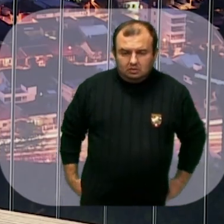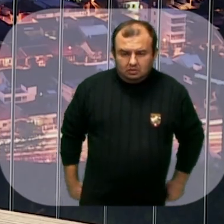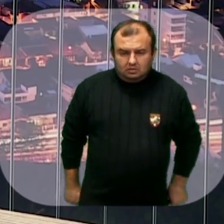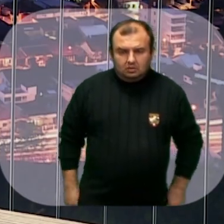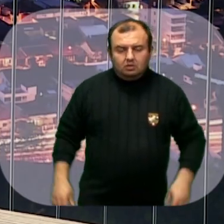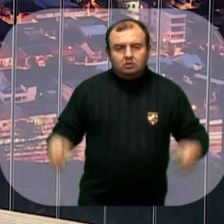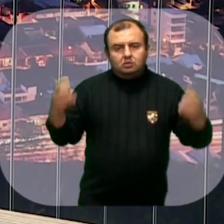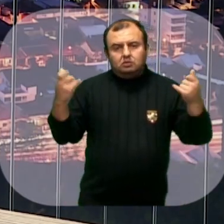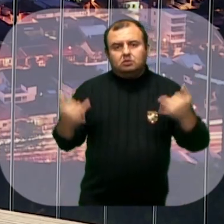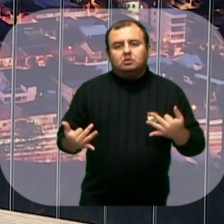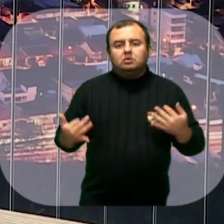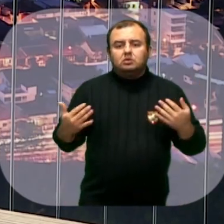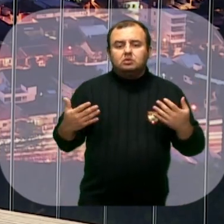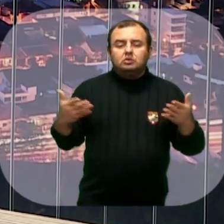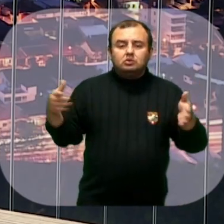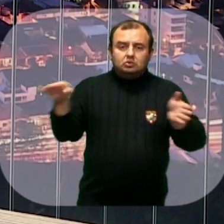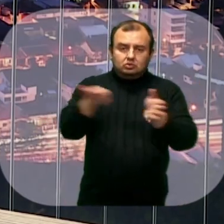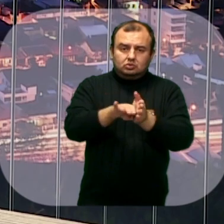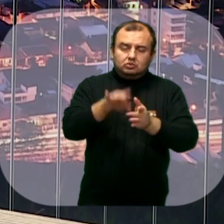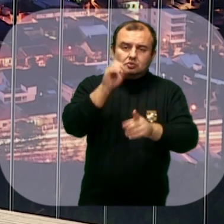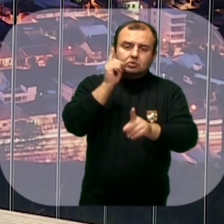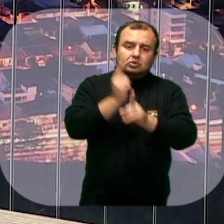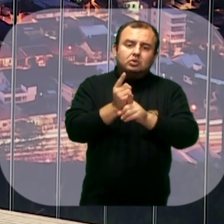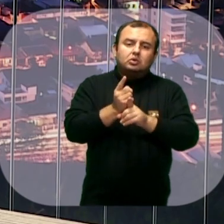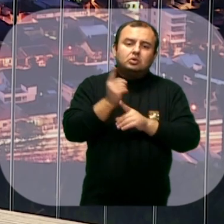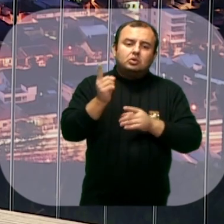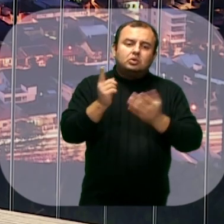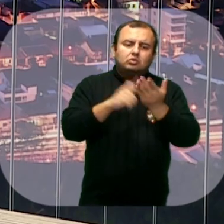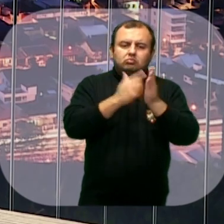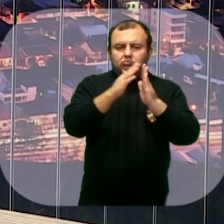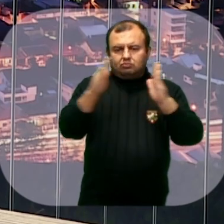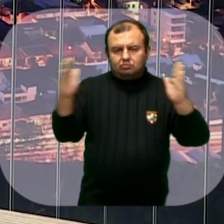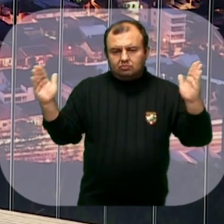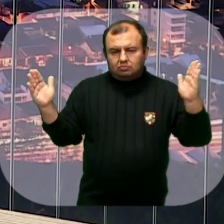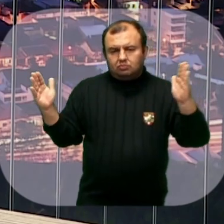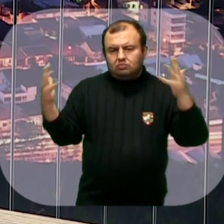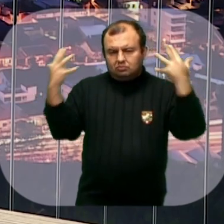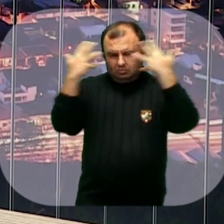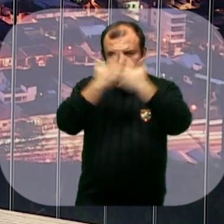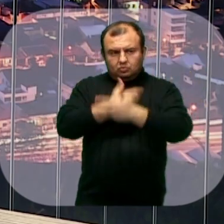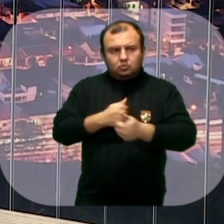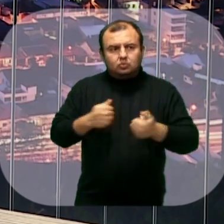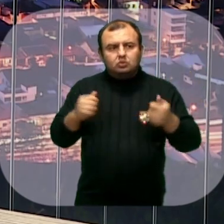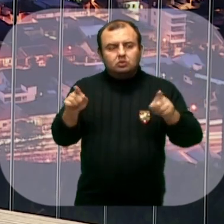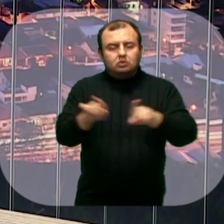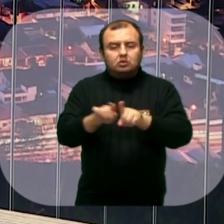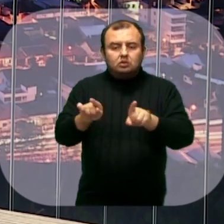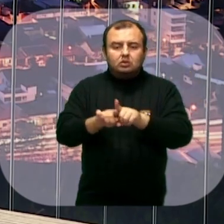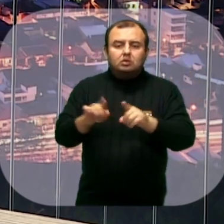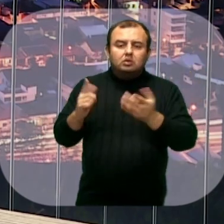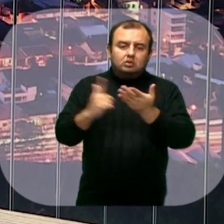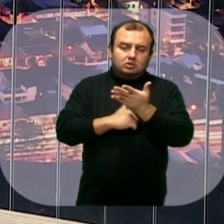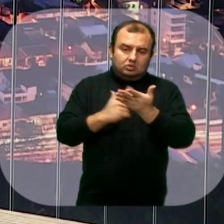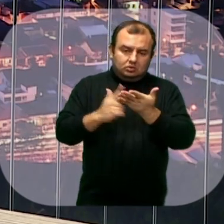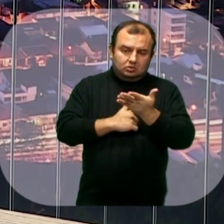chegou, você encontrou um acervo belíssimo, tanto dos